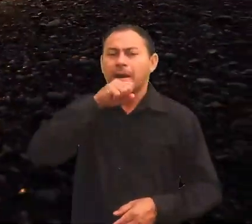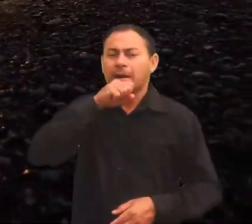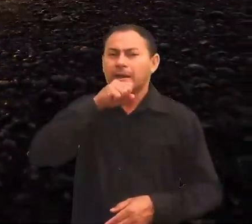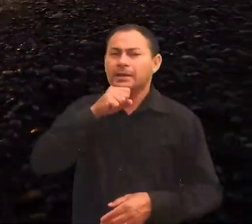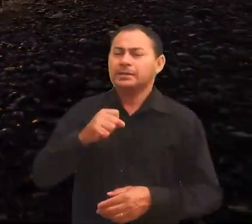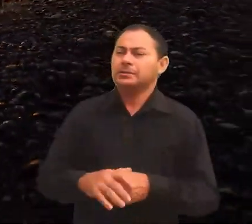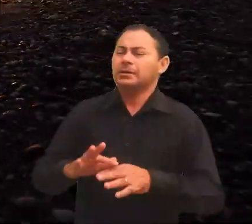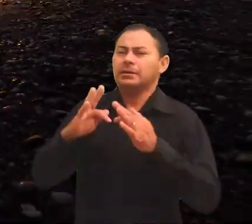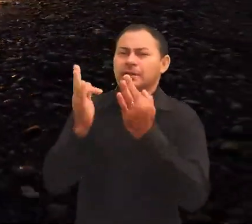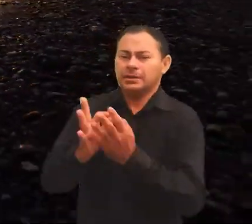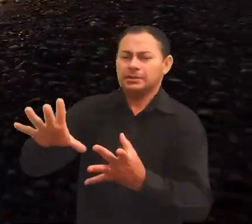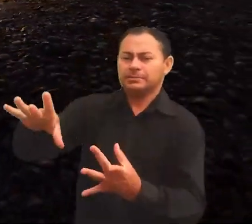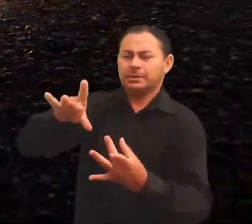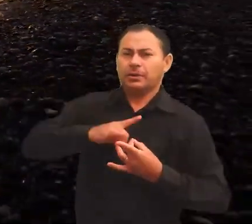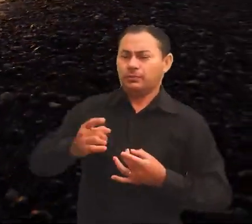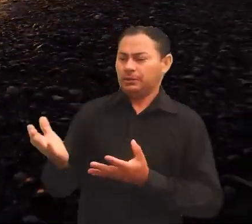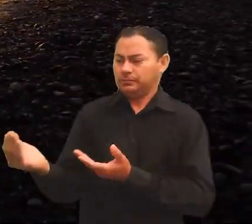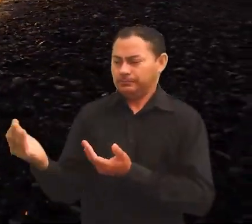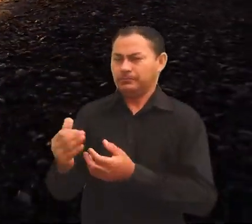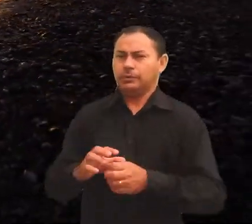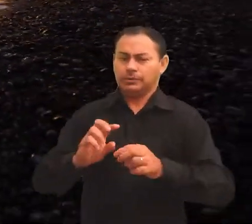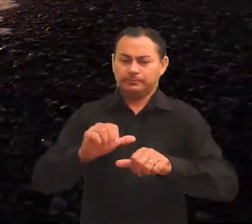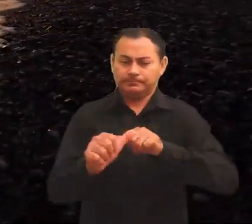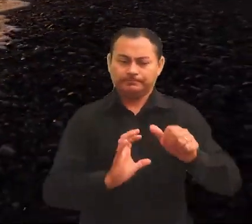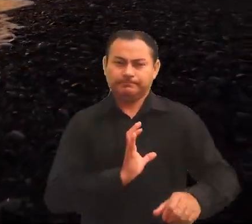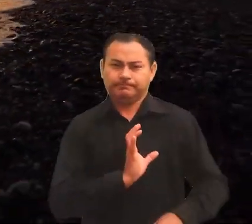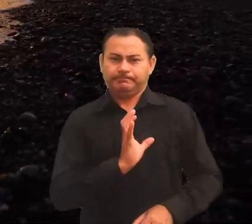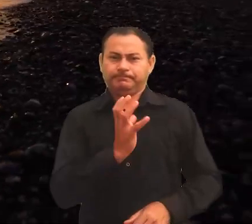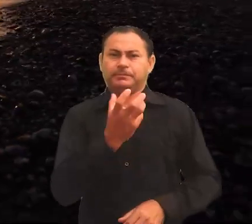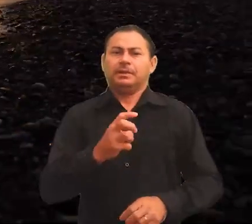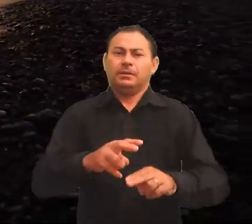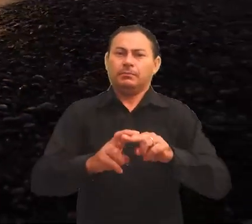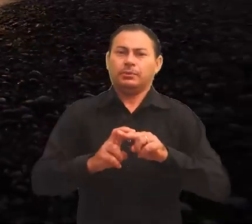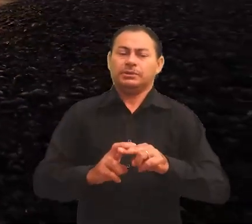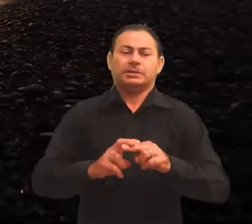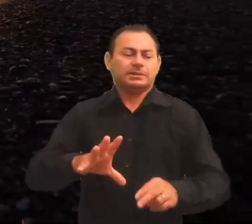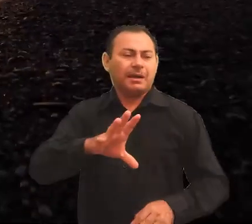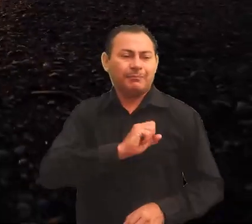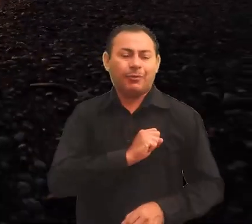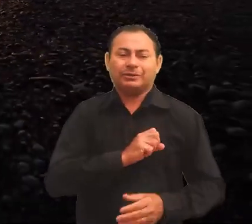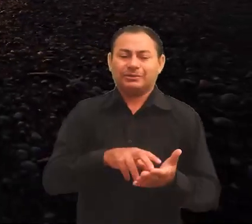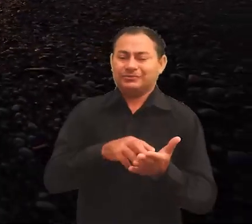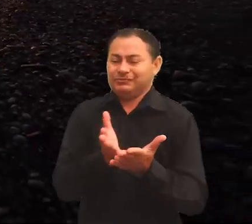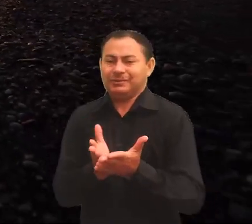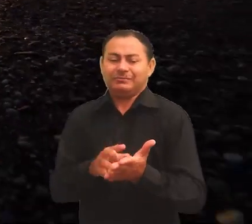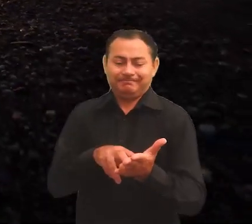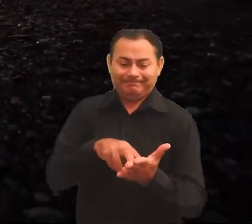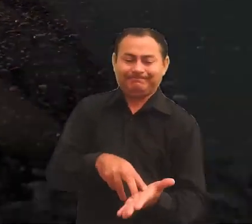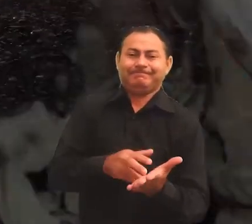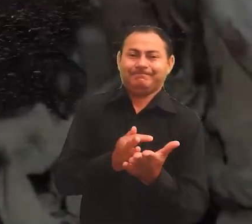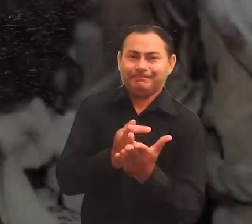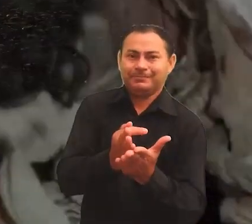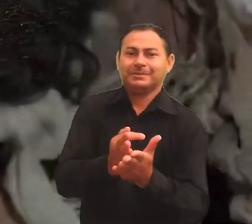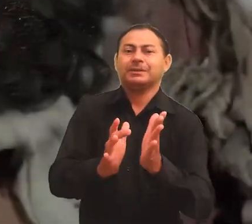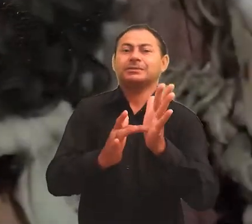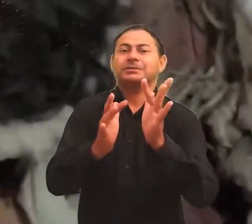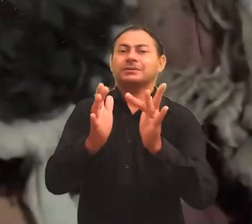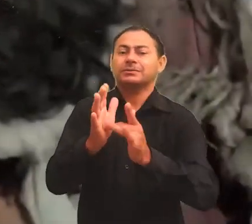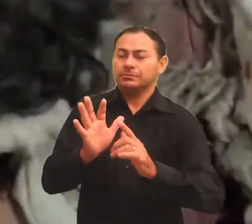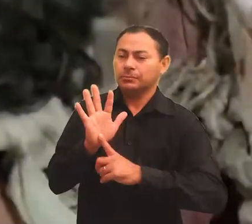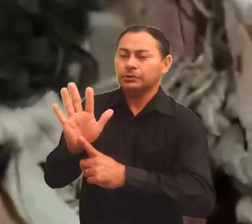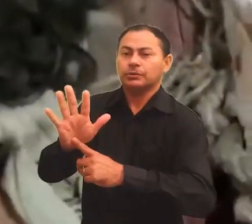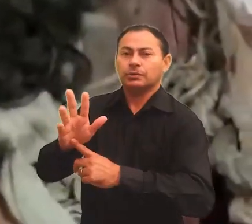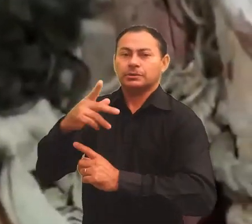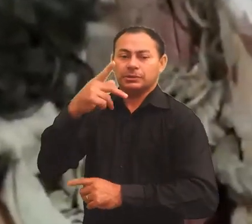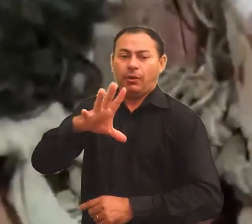quando era jovem e me converti. Por isso posso dizer que este amor é irresistível. Jesus expressou seu amor por